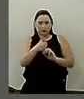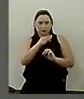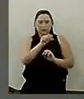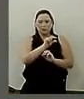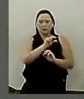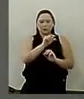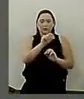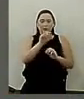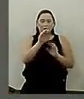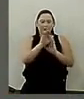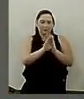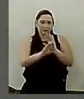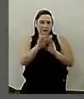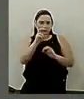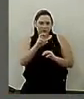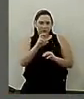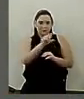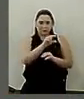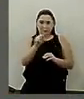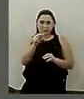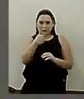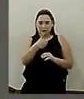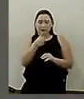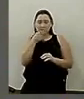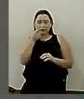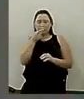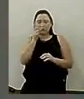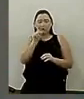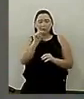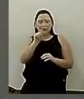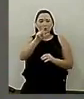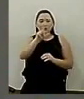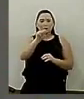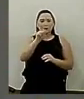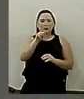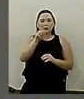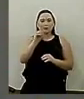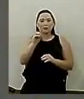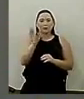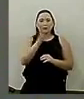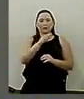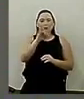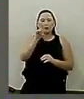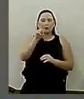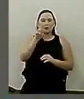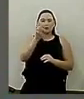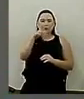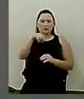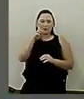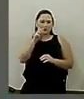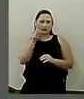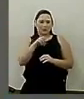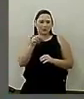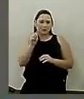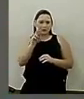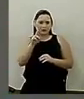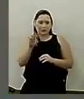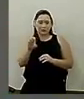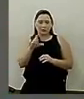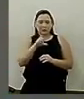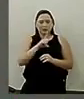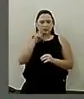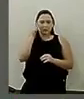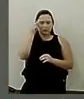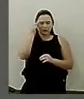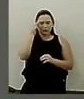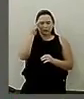capítulo 5, versículo 1, apresenta o nome de Lago de Genezaré. E aí já começa a surgir dúvida: